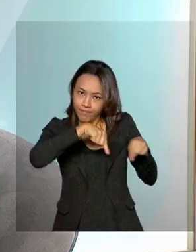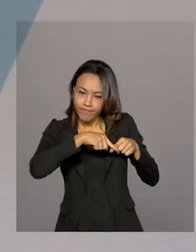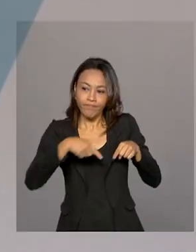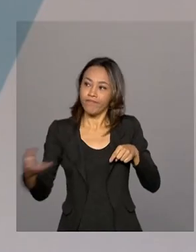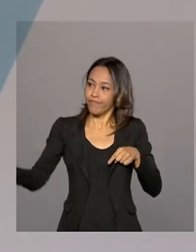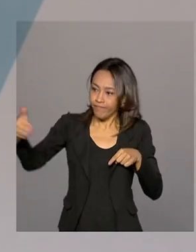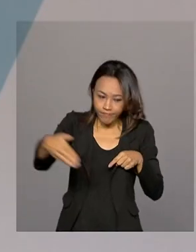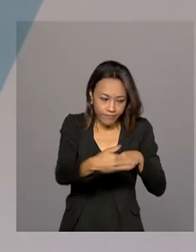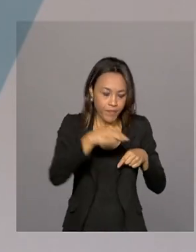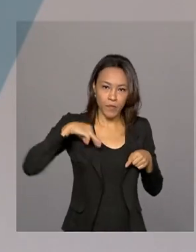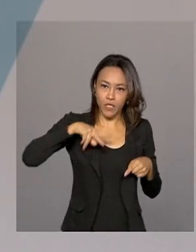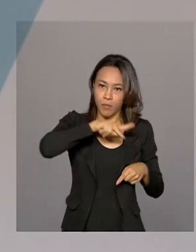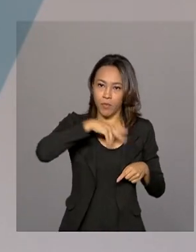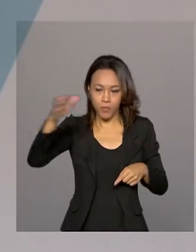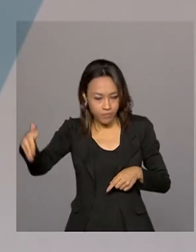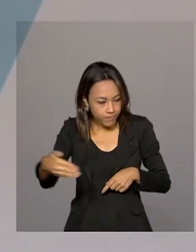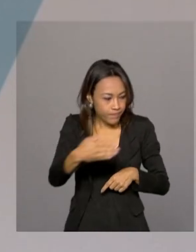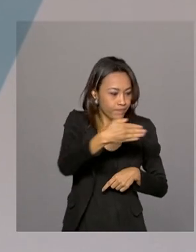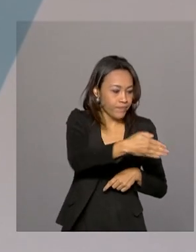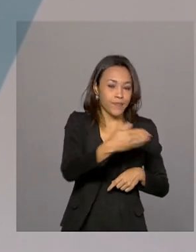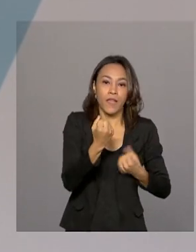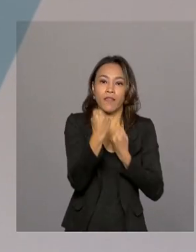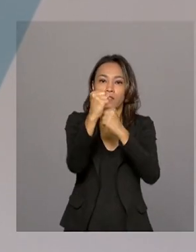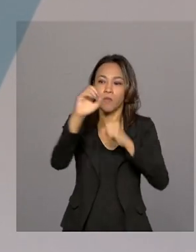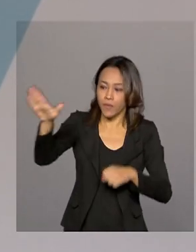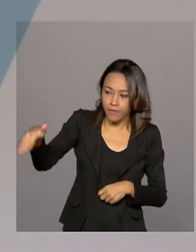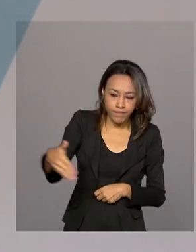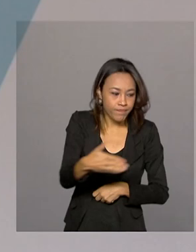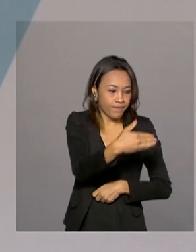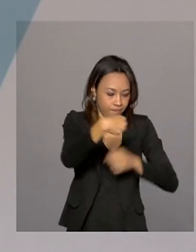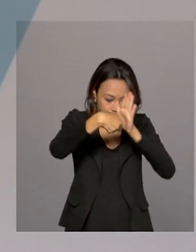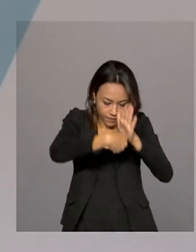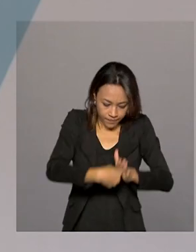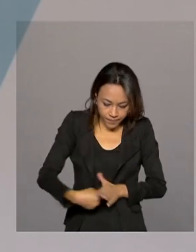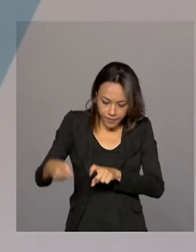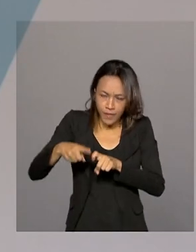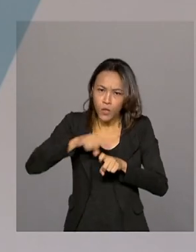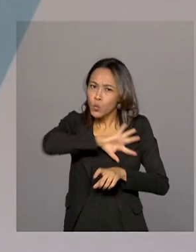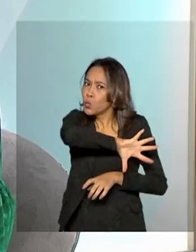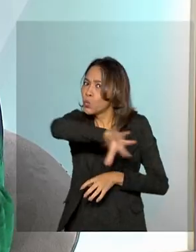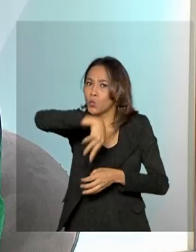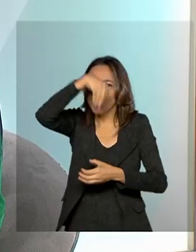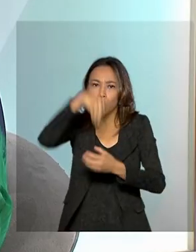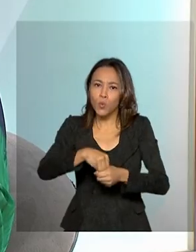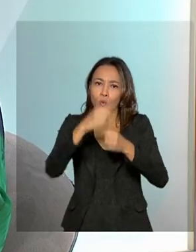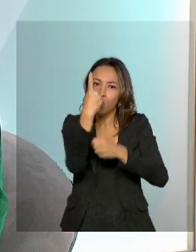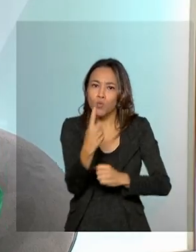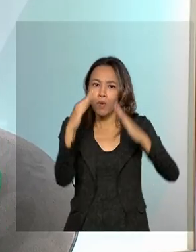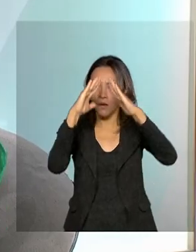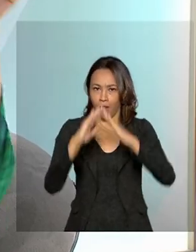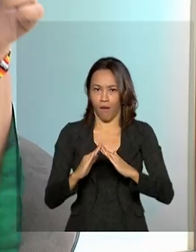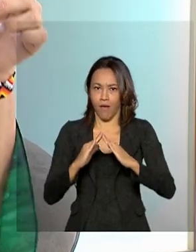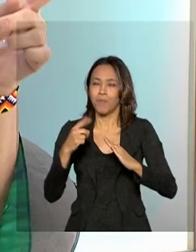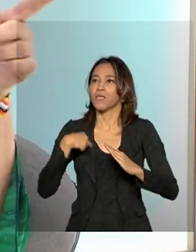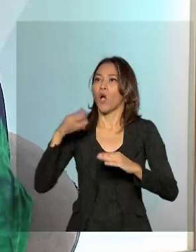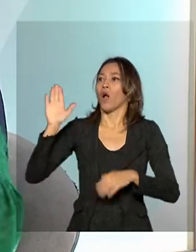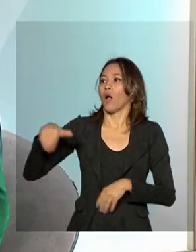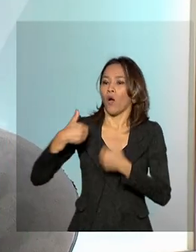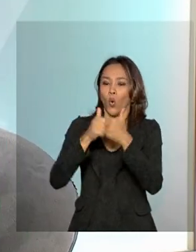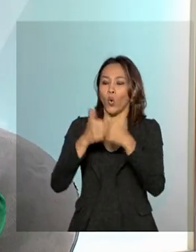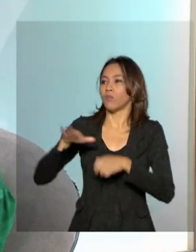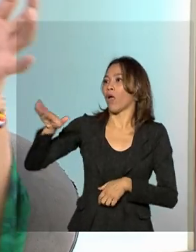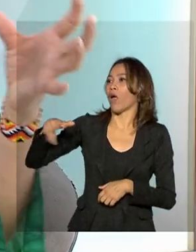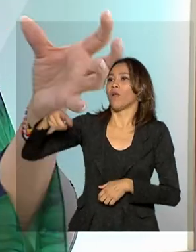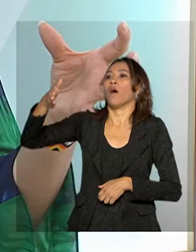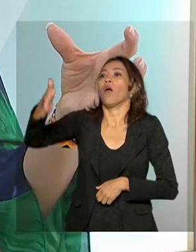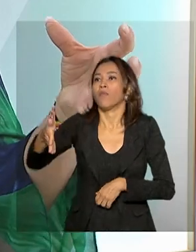Ministério Público, a Defensoria, a Perícia, tem tudo no mesmo espaço. Ela não precisa ficar pegando ônibus para um lugar,